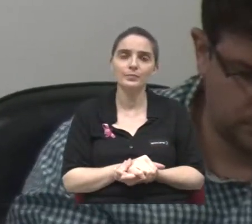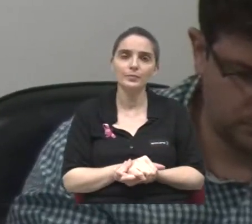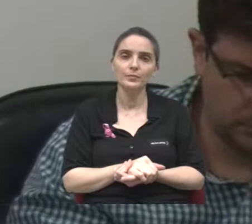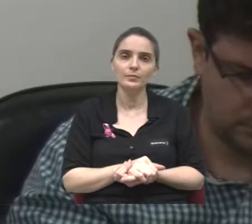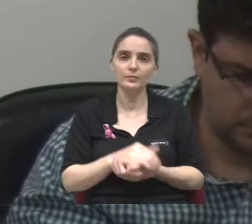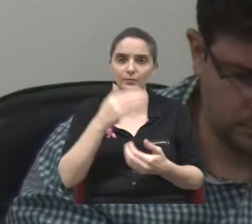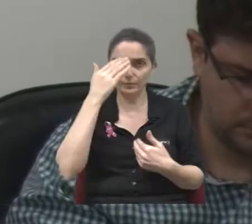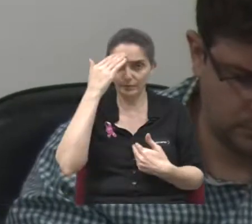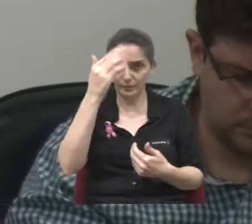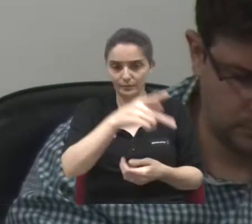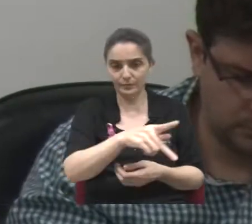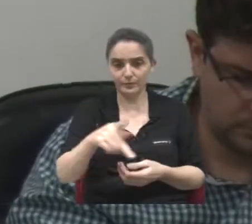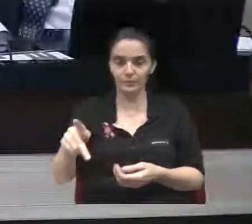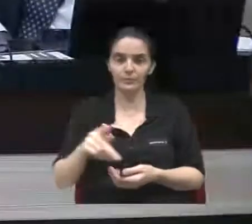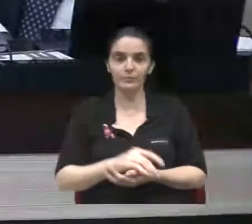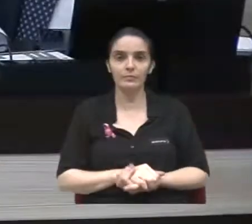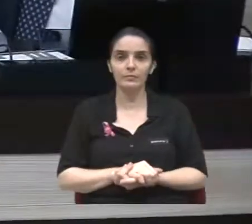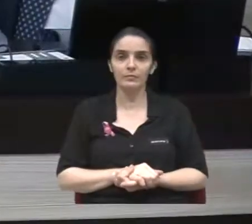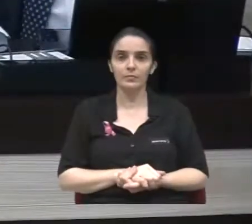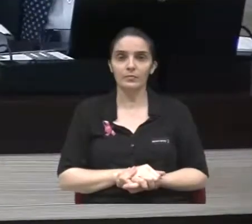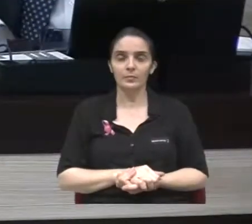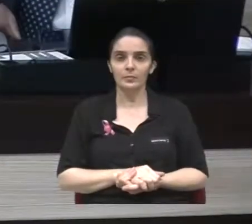presidente.